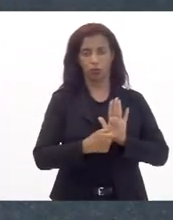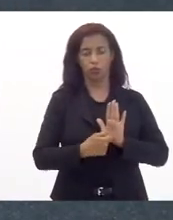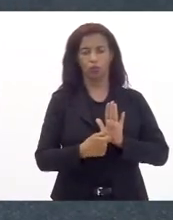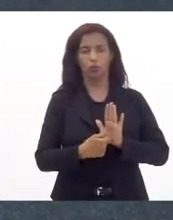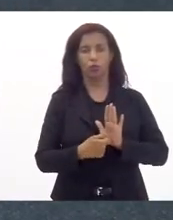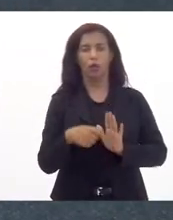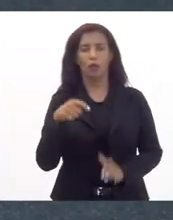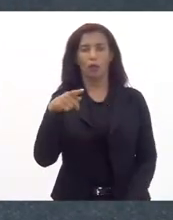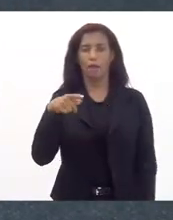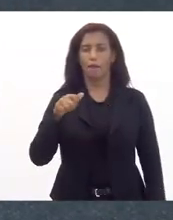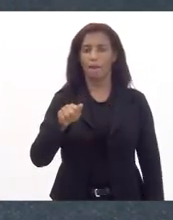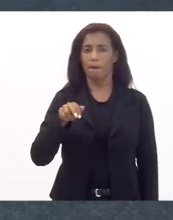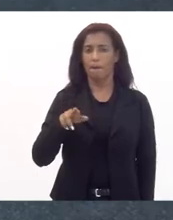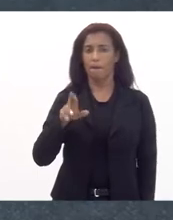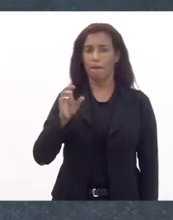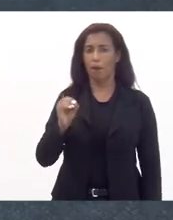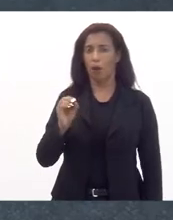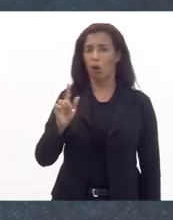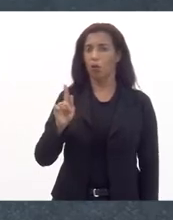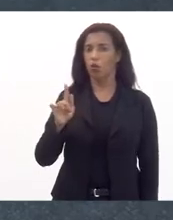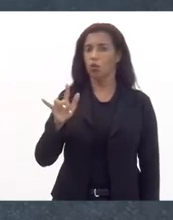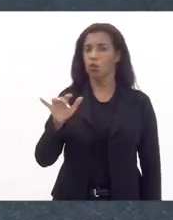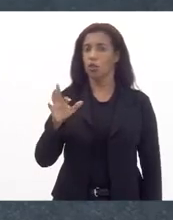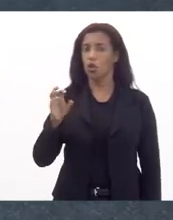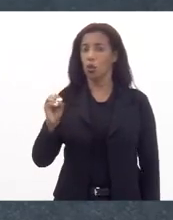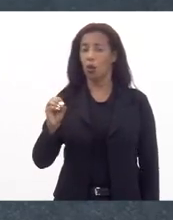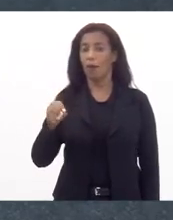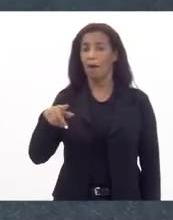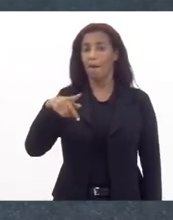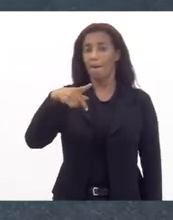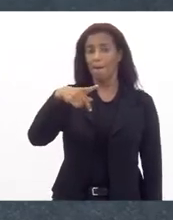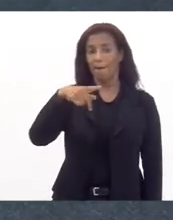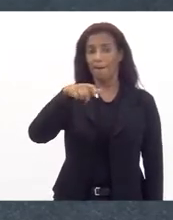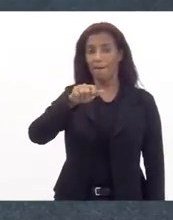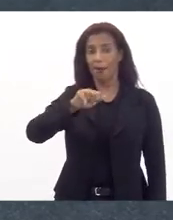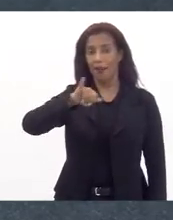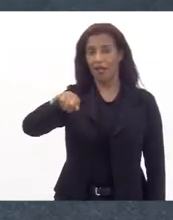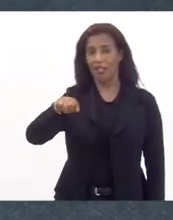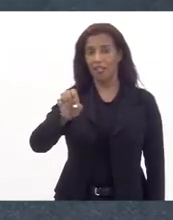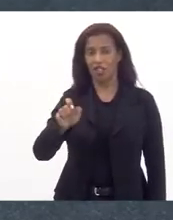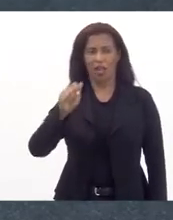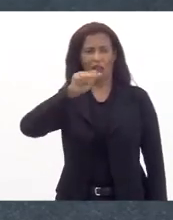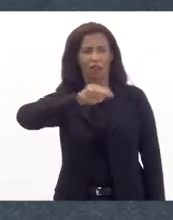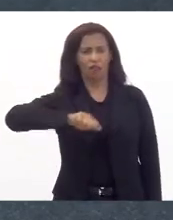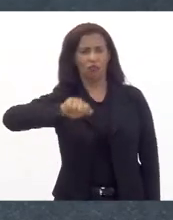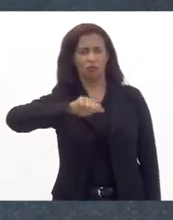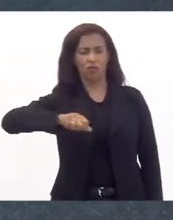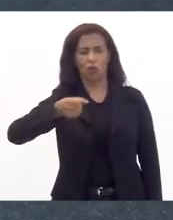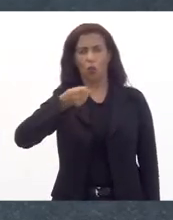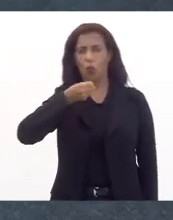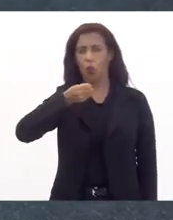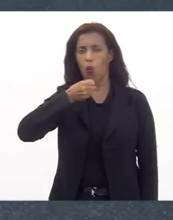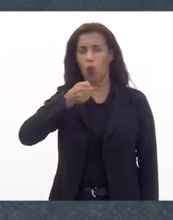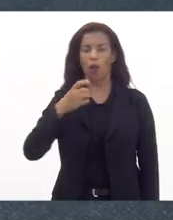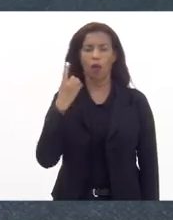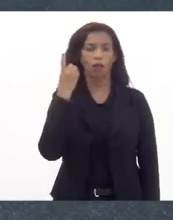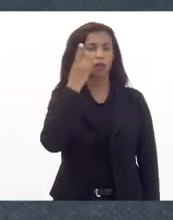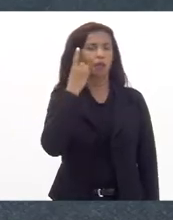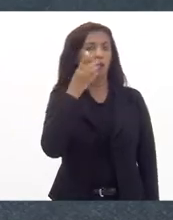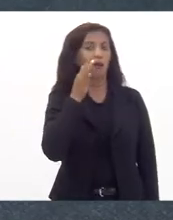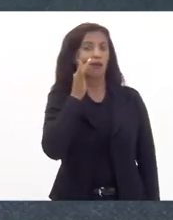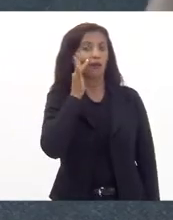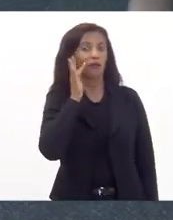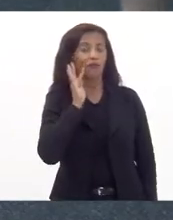ao Paulo Gerônimo de Souza o pajé é da Associação Brasileira de imprensa Deputado Flávio